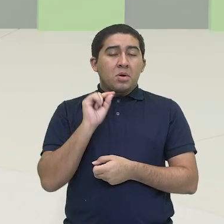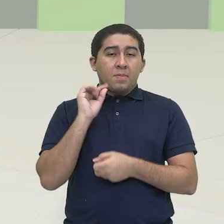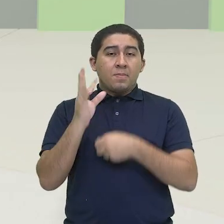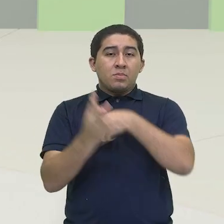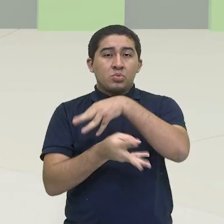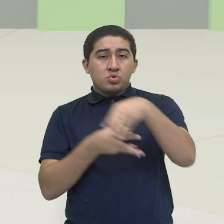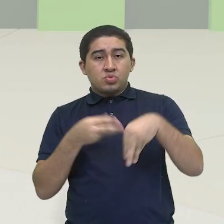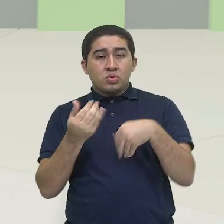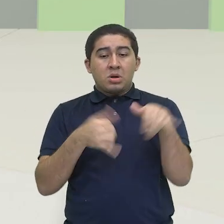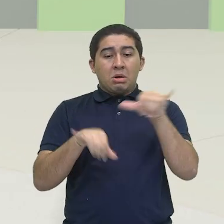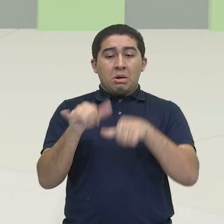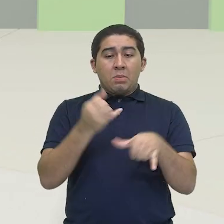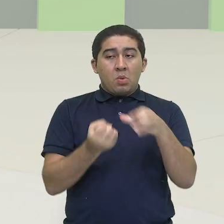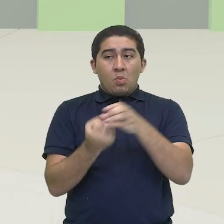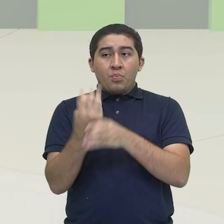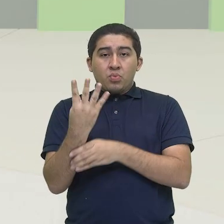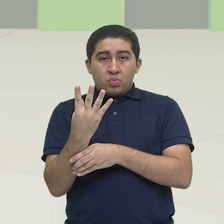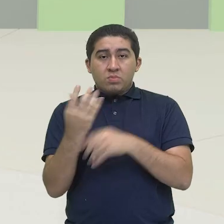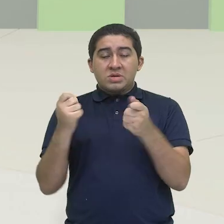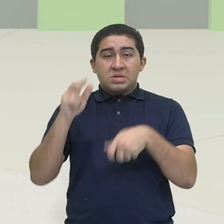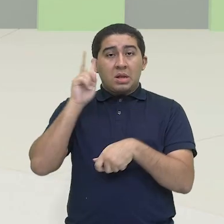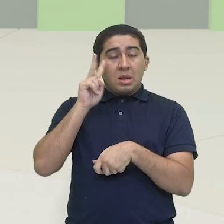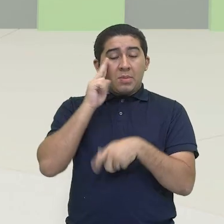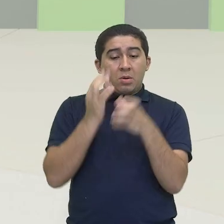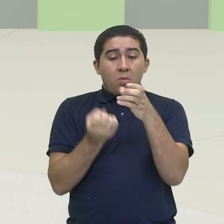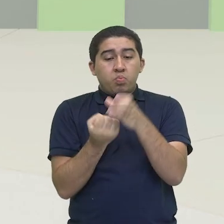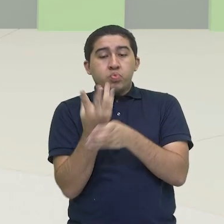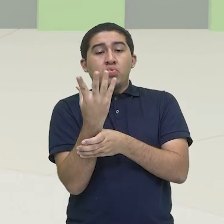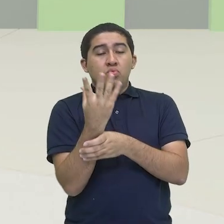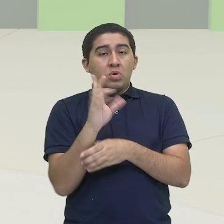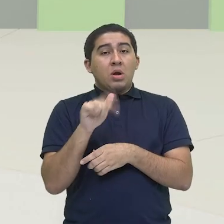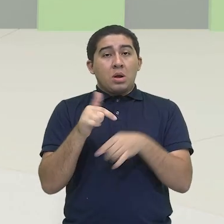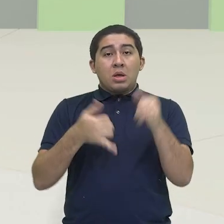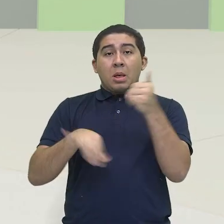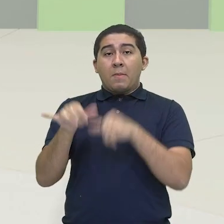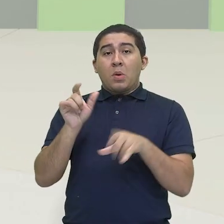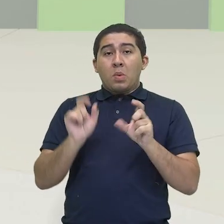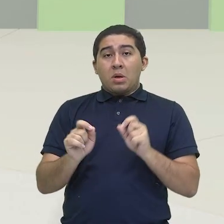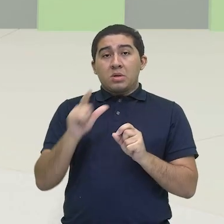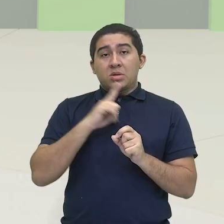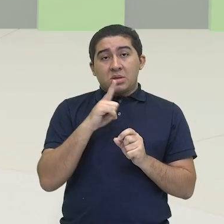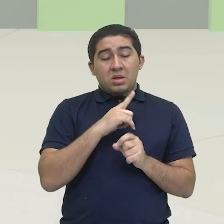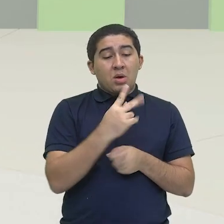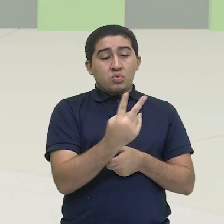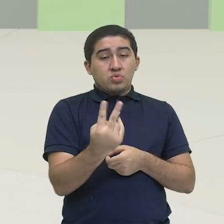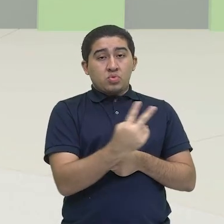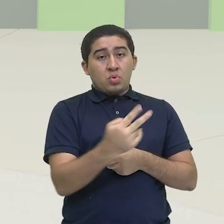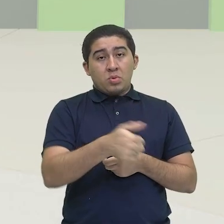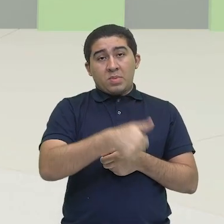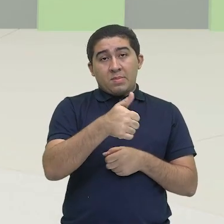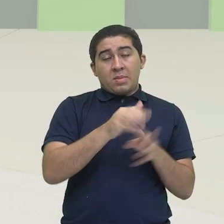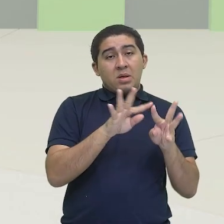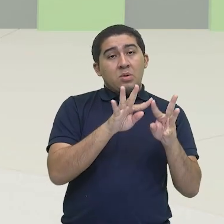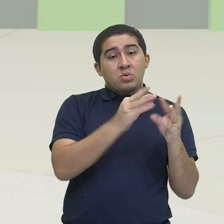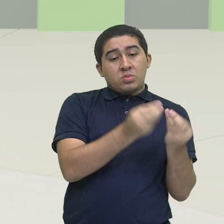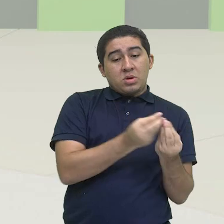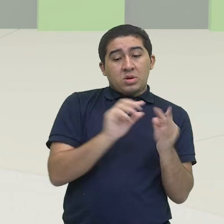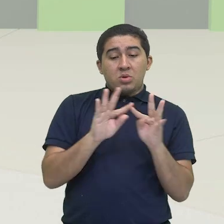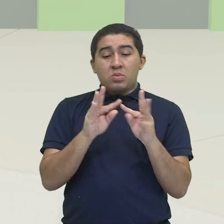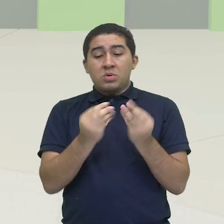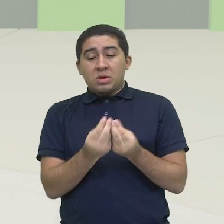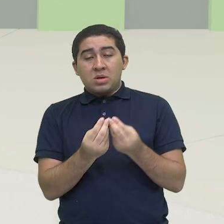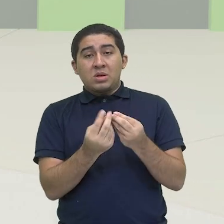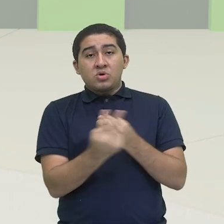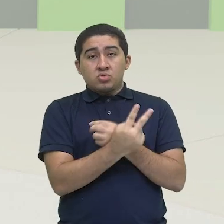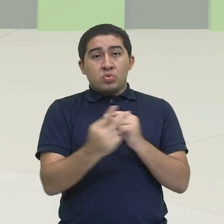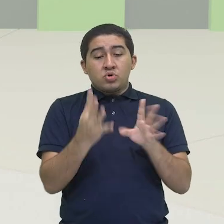eu preciso lembrar que uma reação química, ela é formada pelos reagentes e pelos produtos. Os